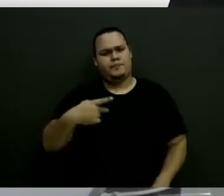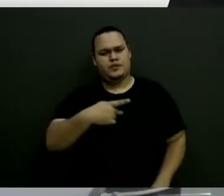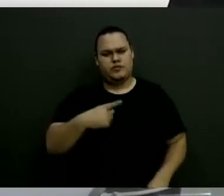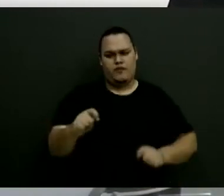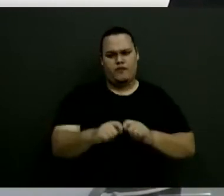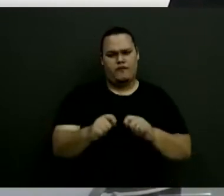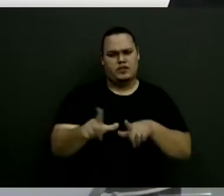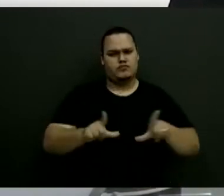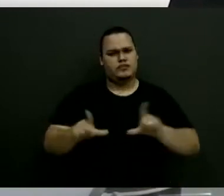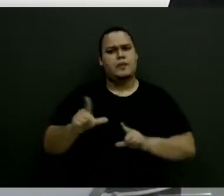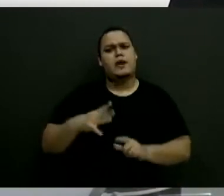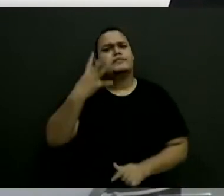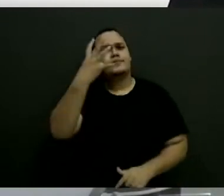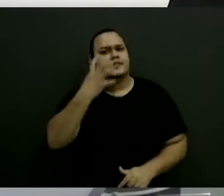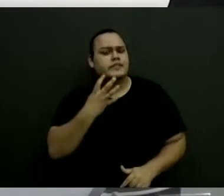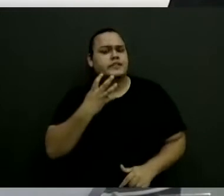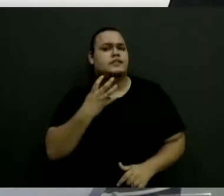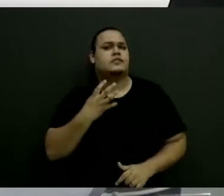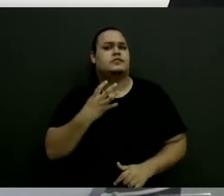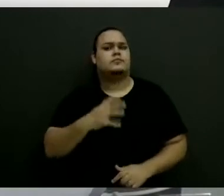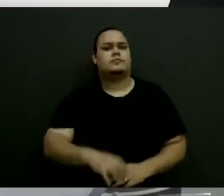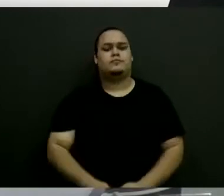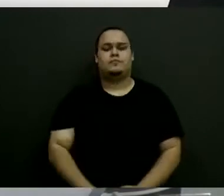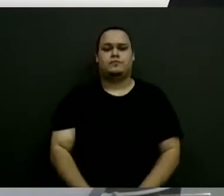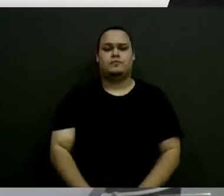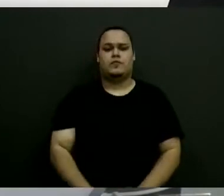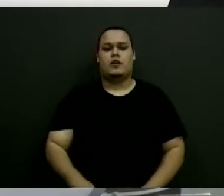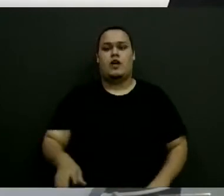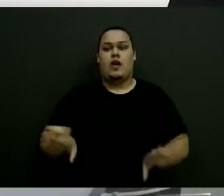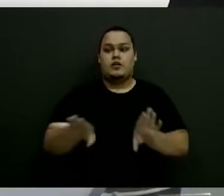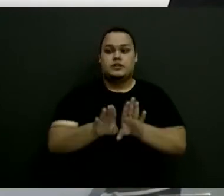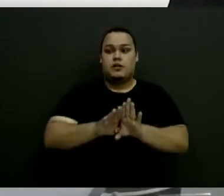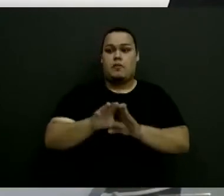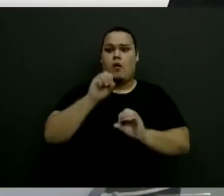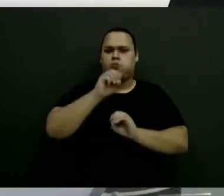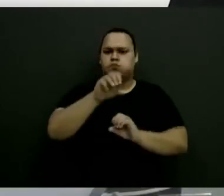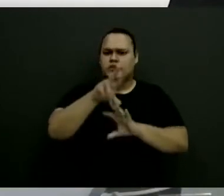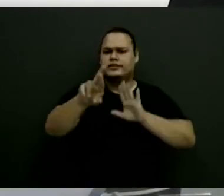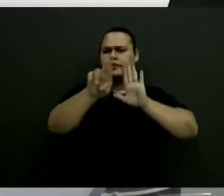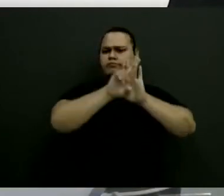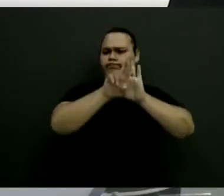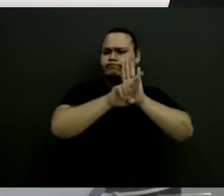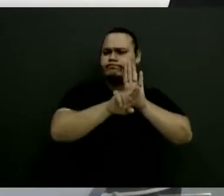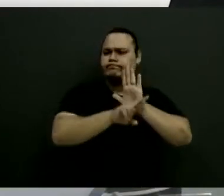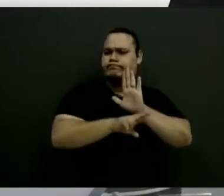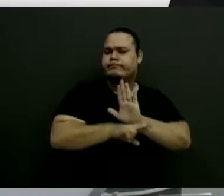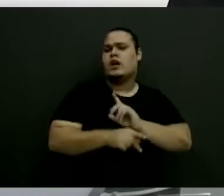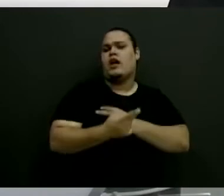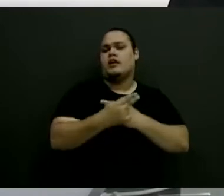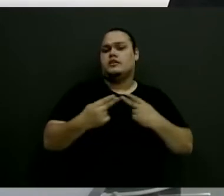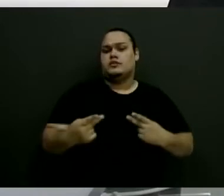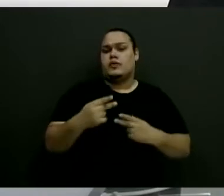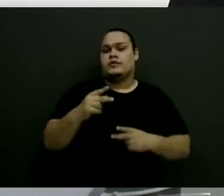esse trabalho, esta visão, esses princípios bíblicos. Ele não somente